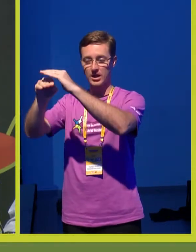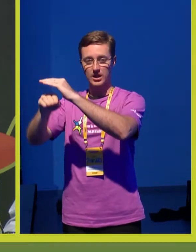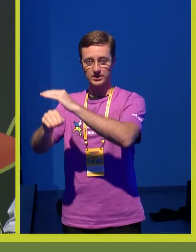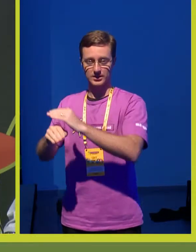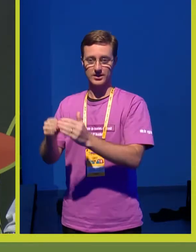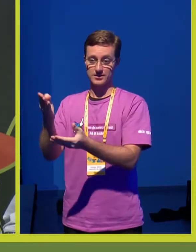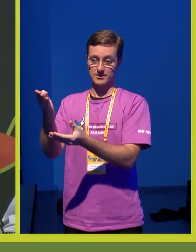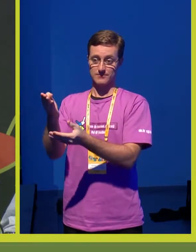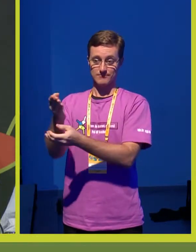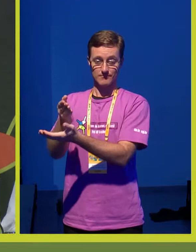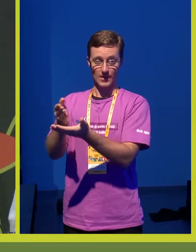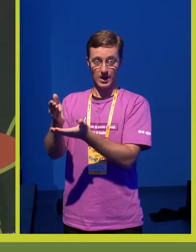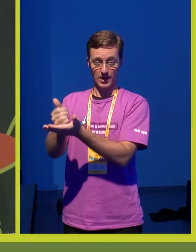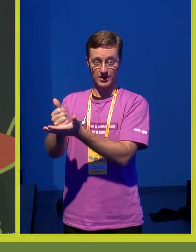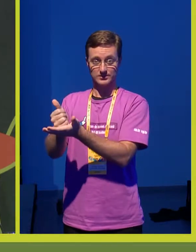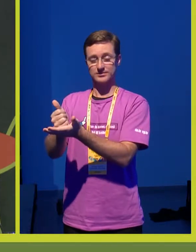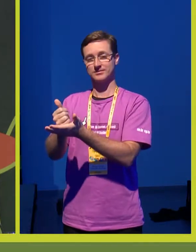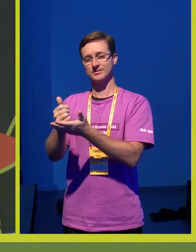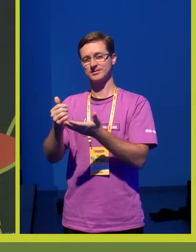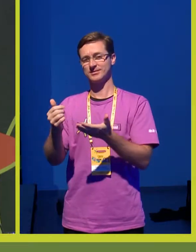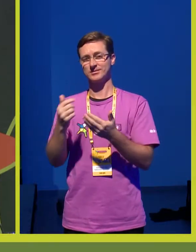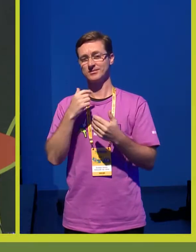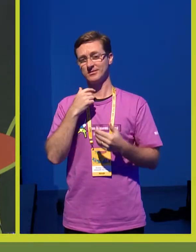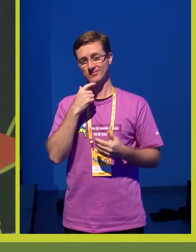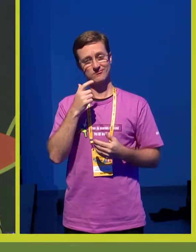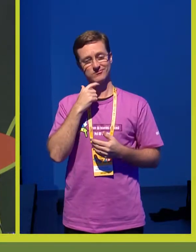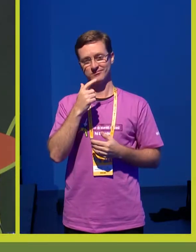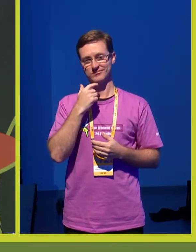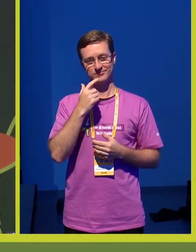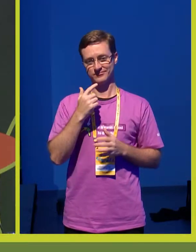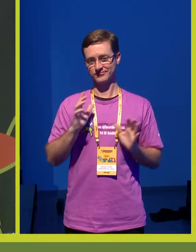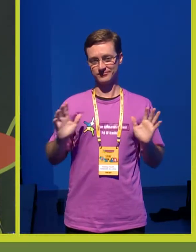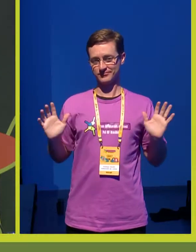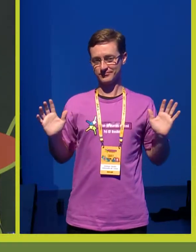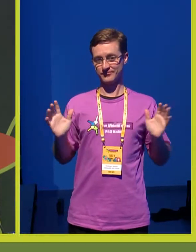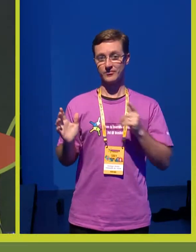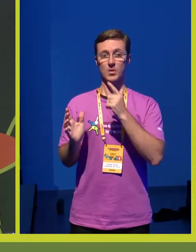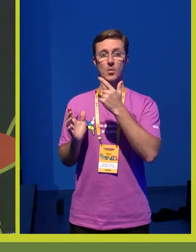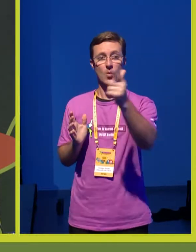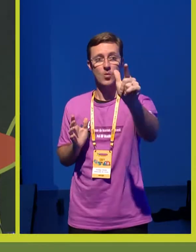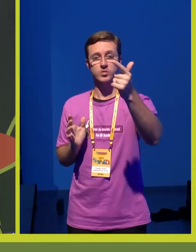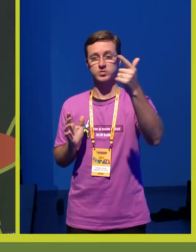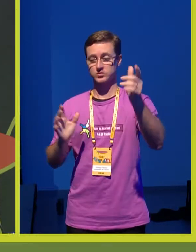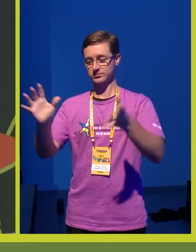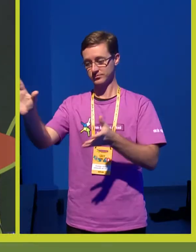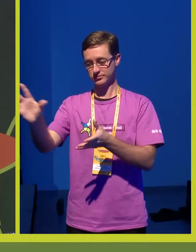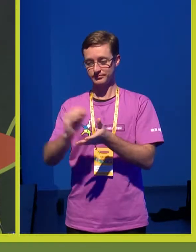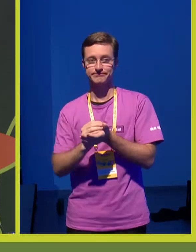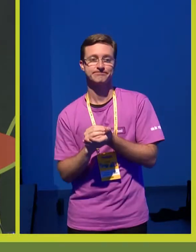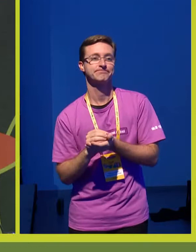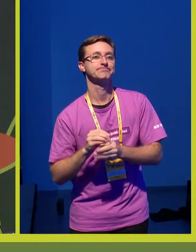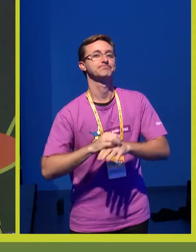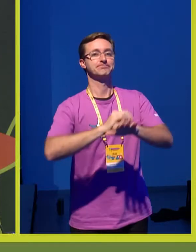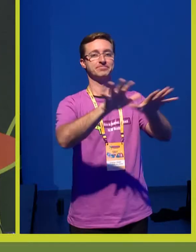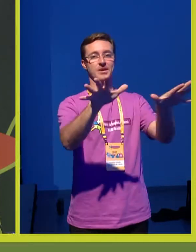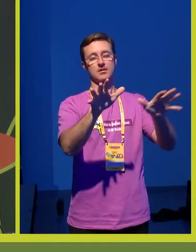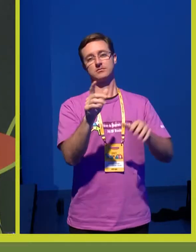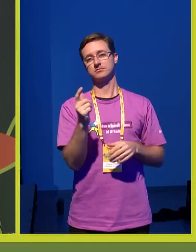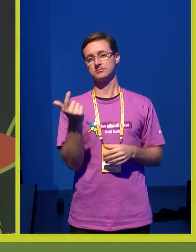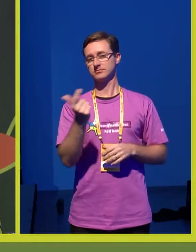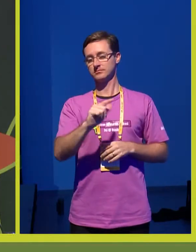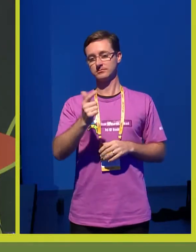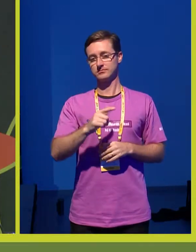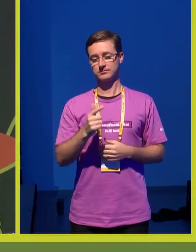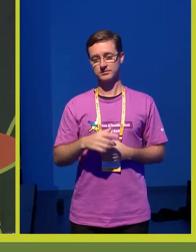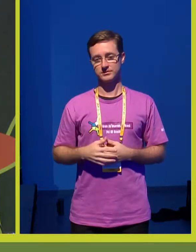garanto que ela não vai ser compartilhada com mais nenhuma outra empresa então por isso que eu te falei